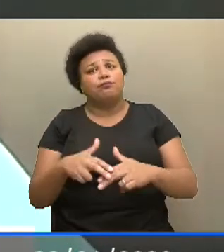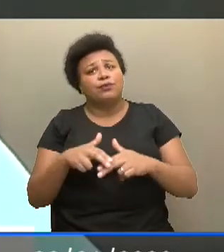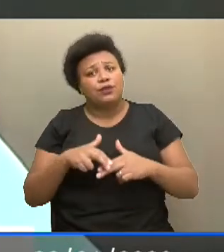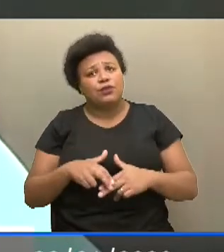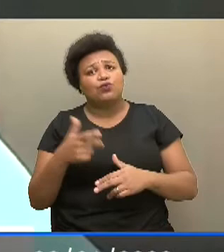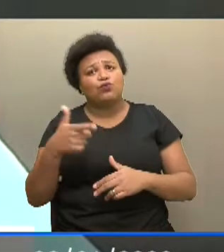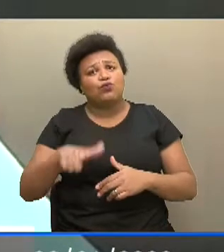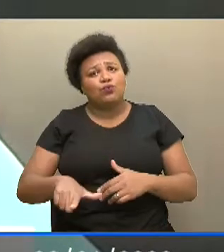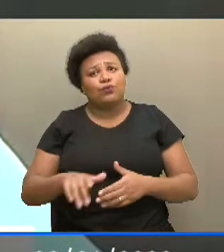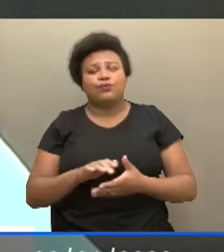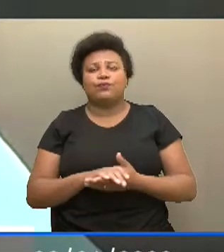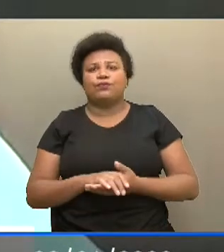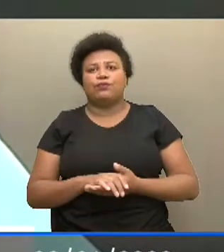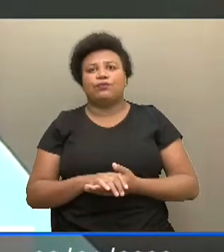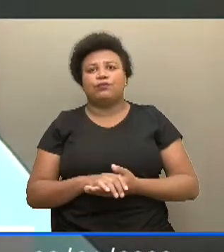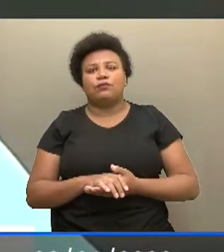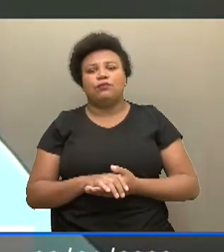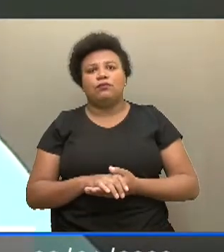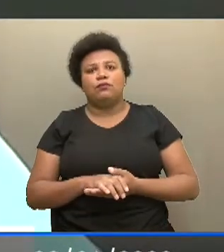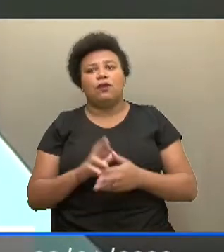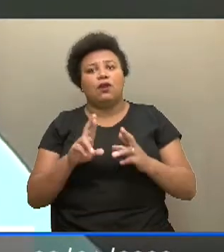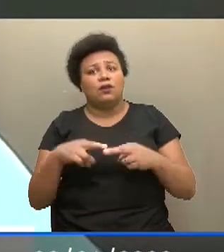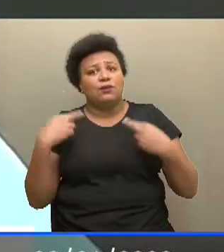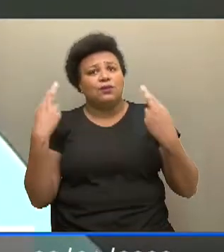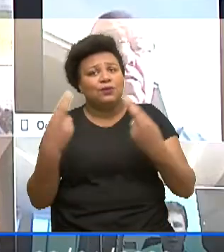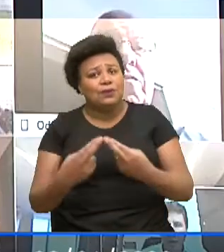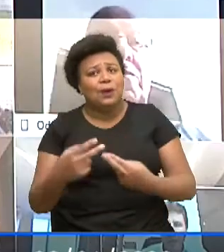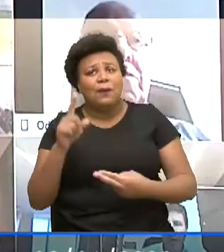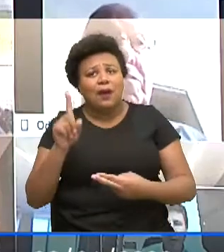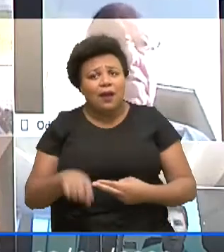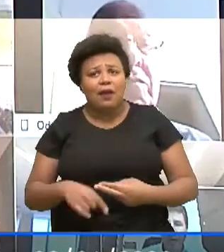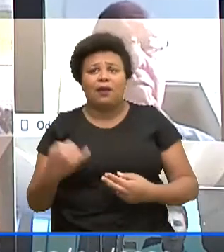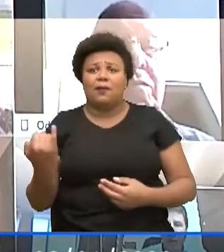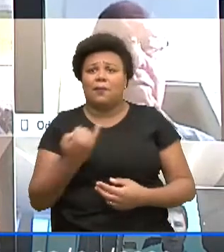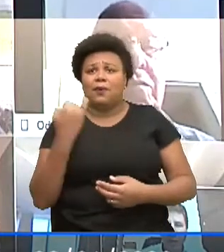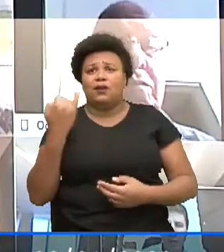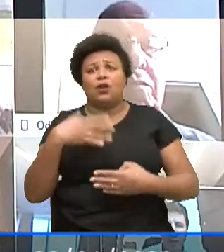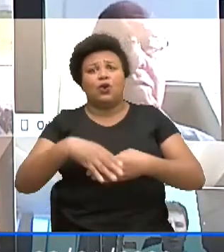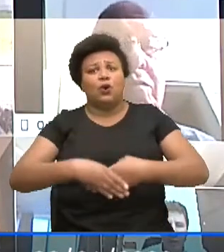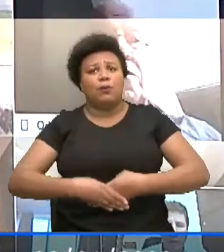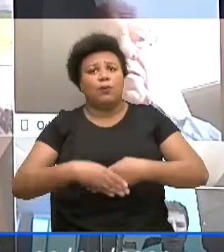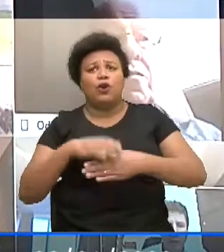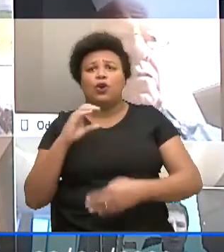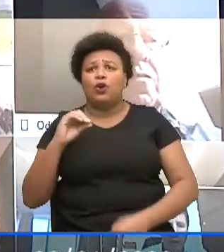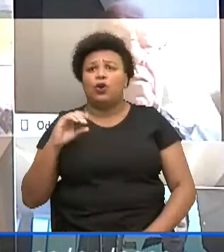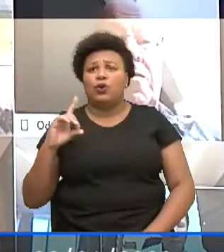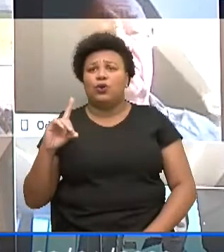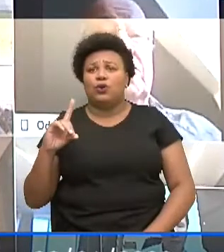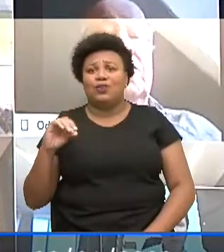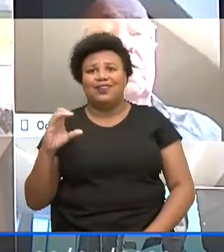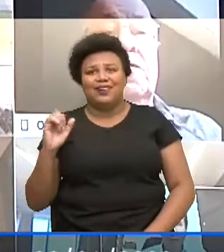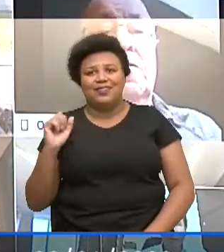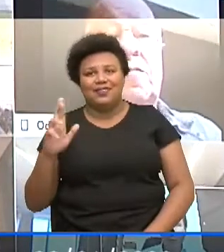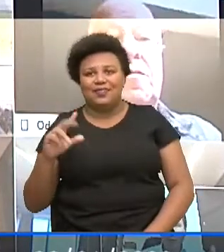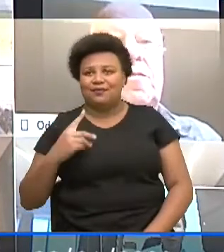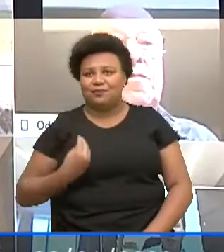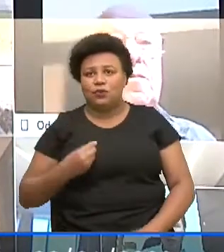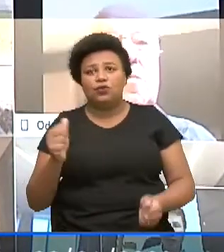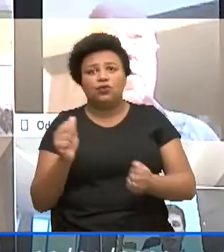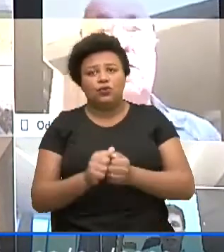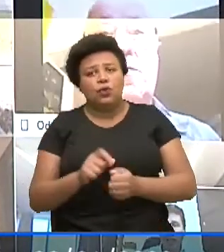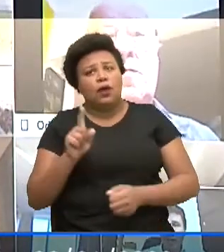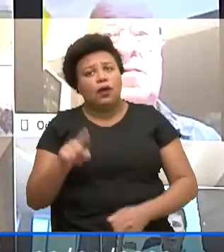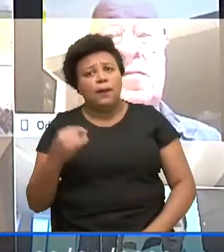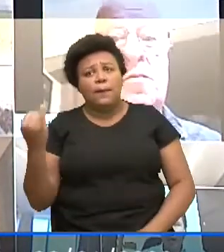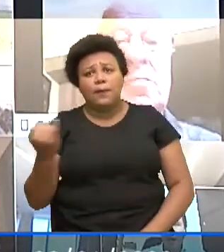mais uma vez, essa reunião é extremamente importante. Saudar o Darcy Clark, que está conosco também a partir de agora. É fundamental para a